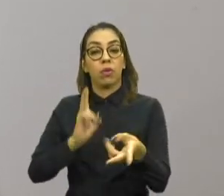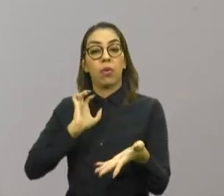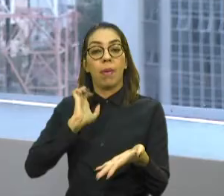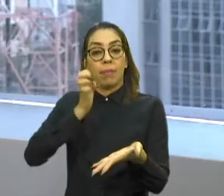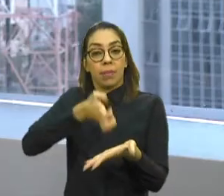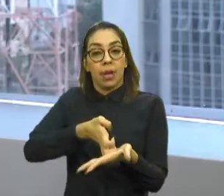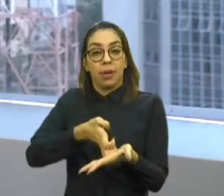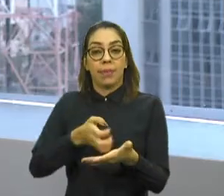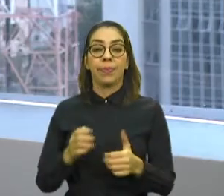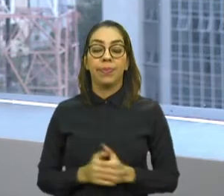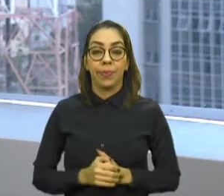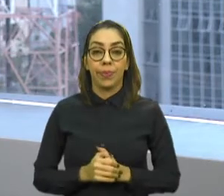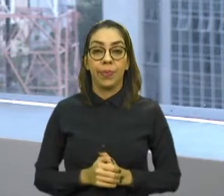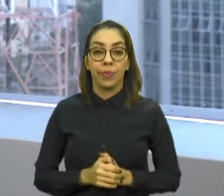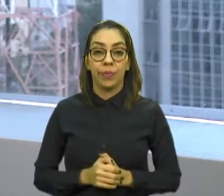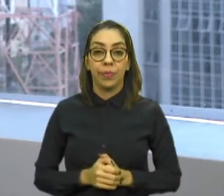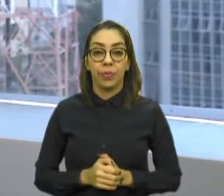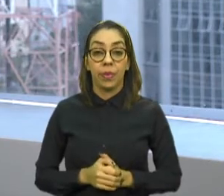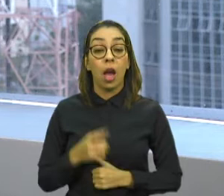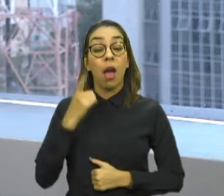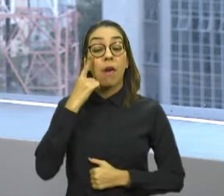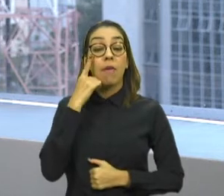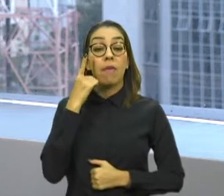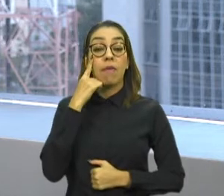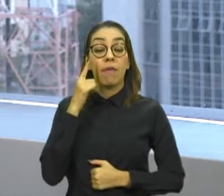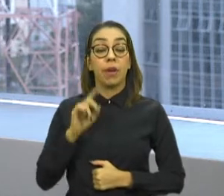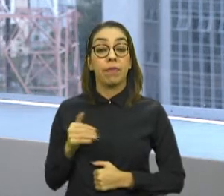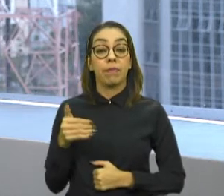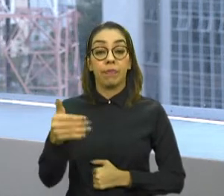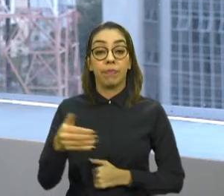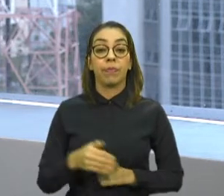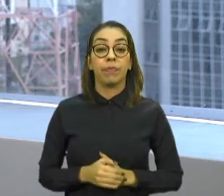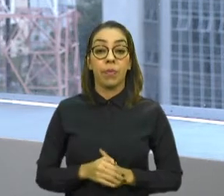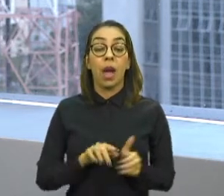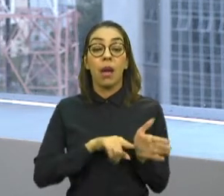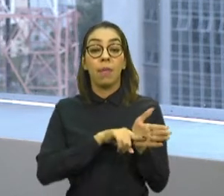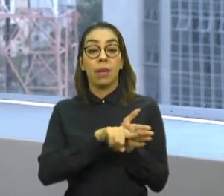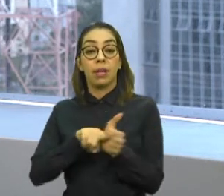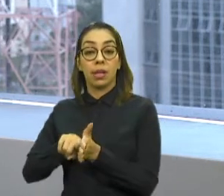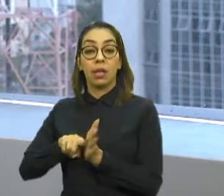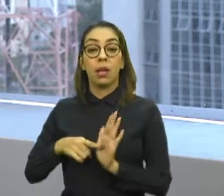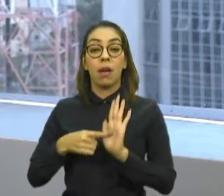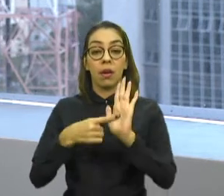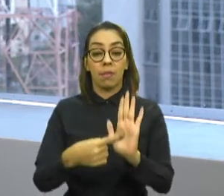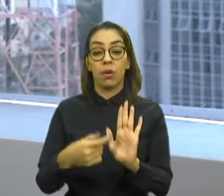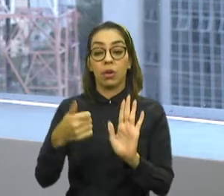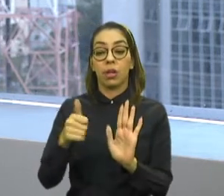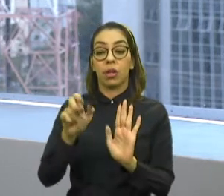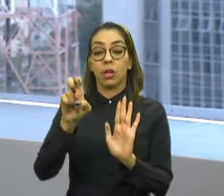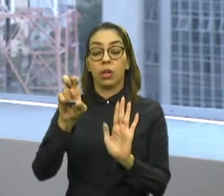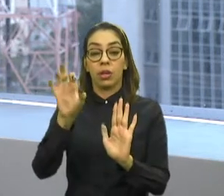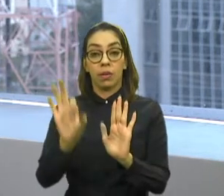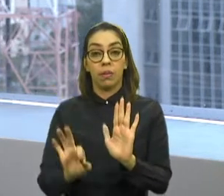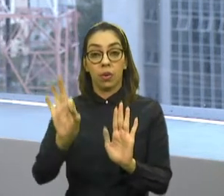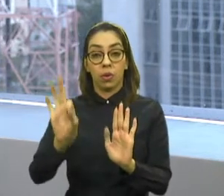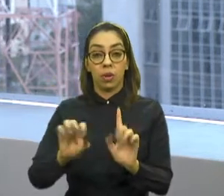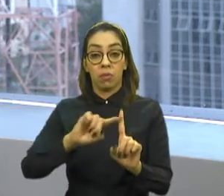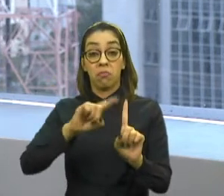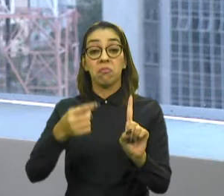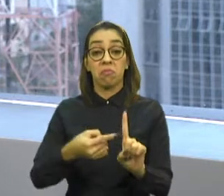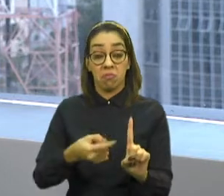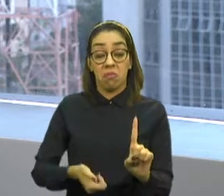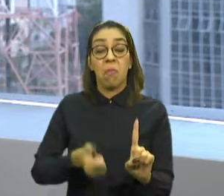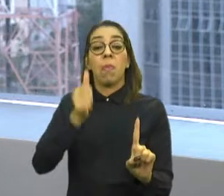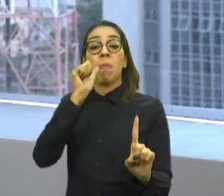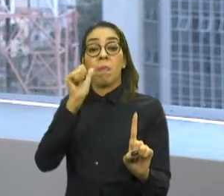contrato. Veja a seguir, pesquisa aponta que 15% das gestantes brasileiras consomem bebida